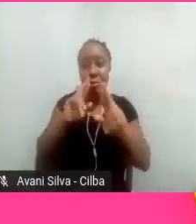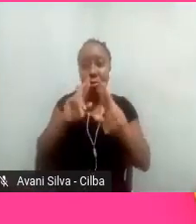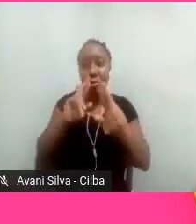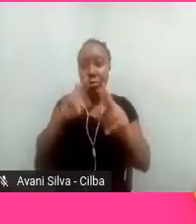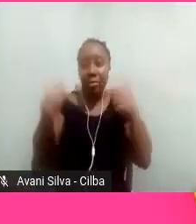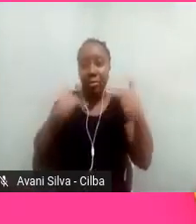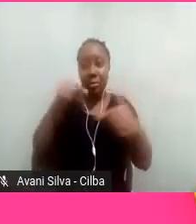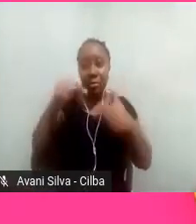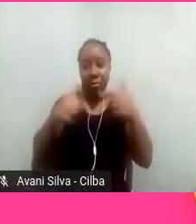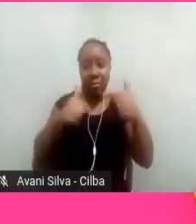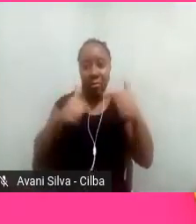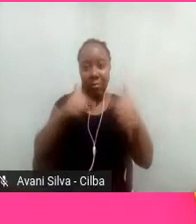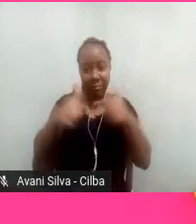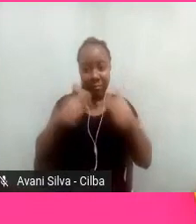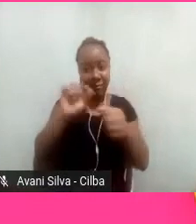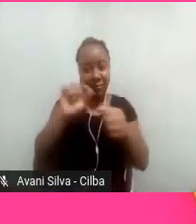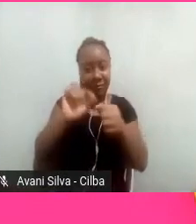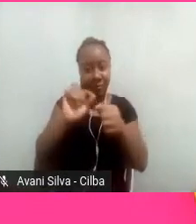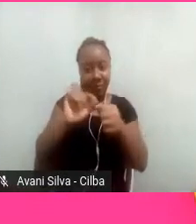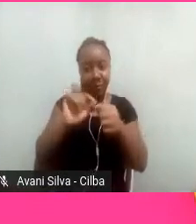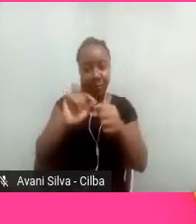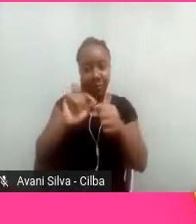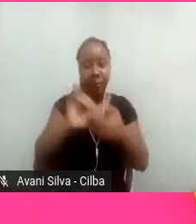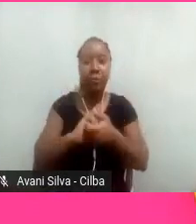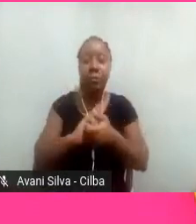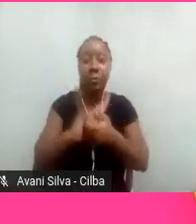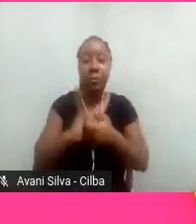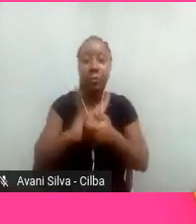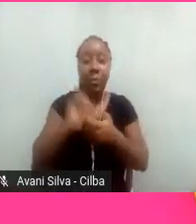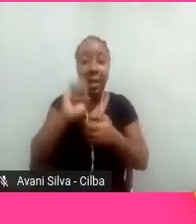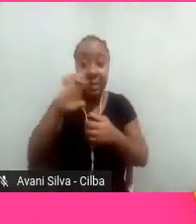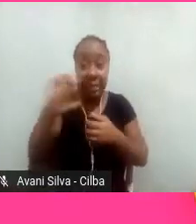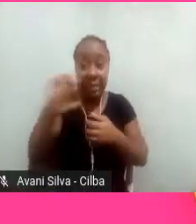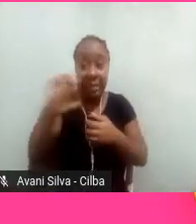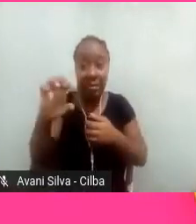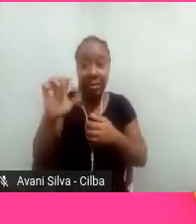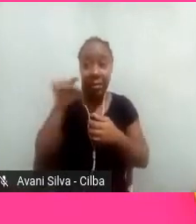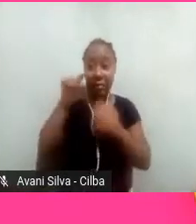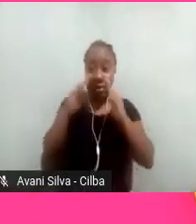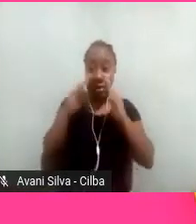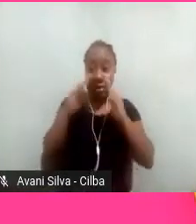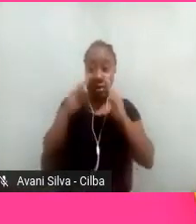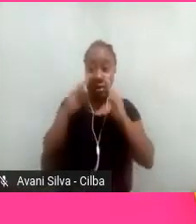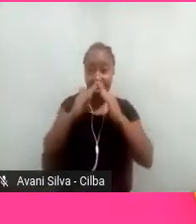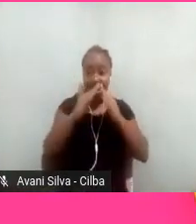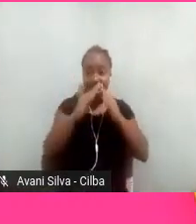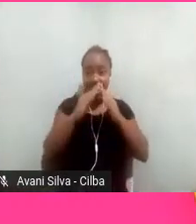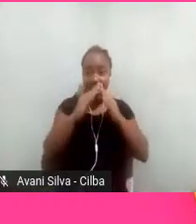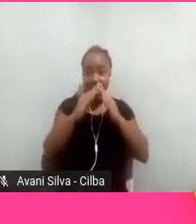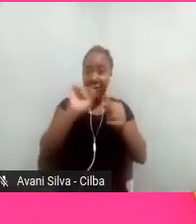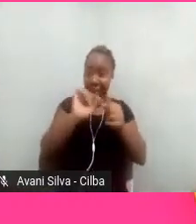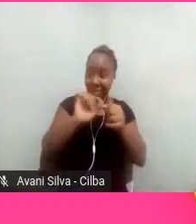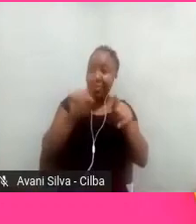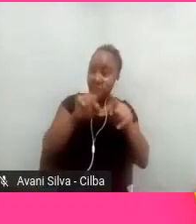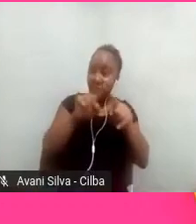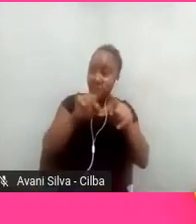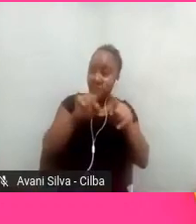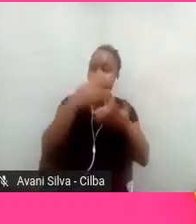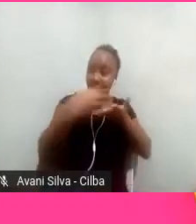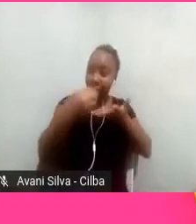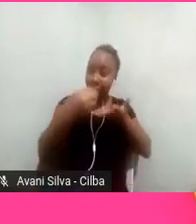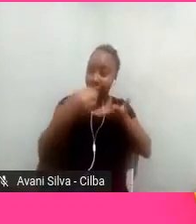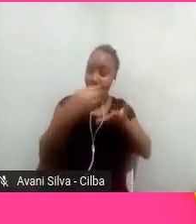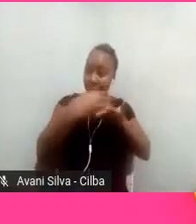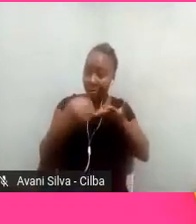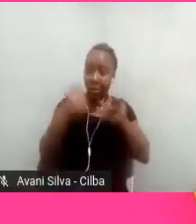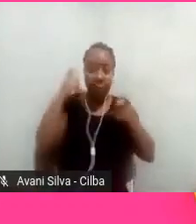isso. Se você estiver fazendo em casa também, não se preocupe de tentar